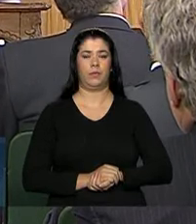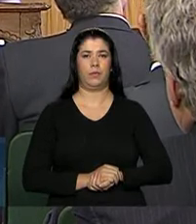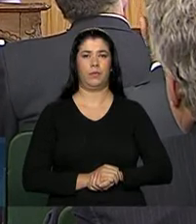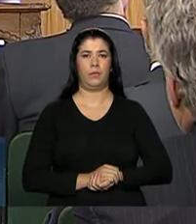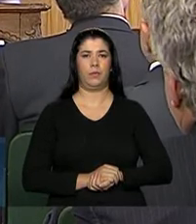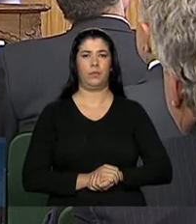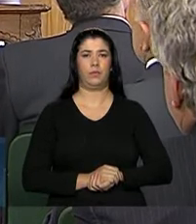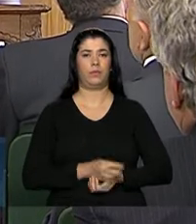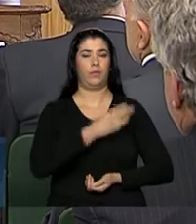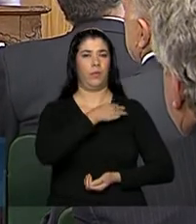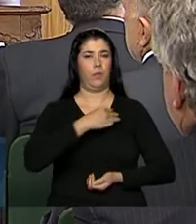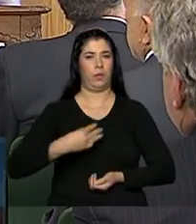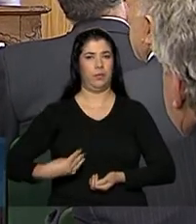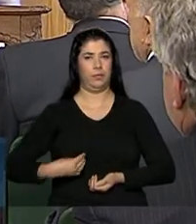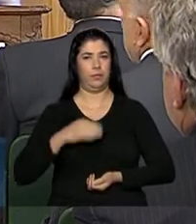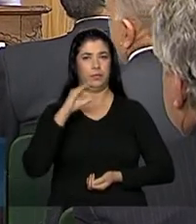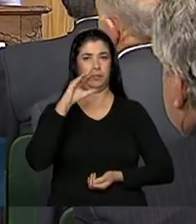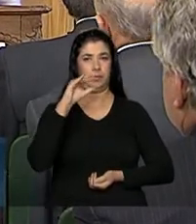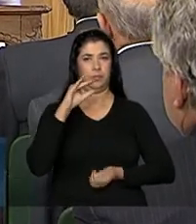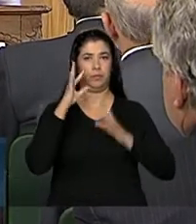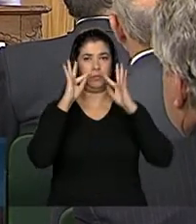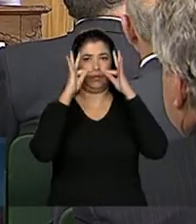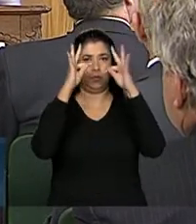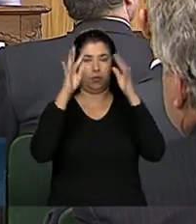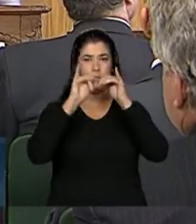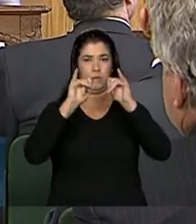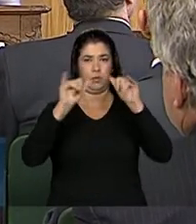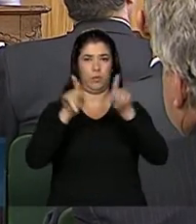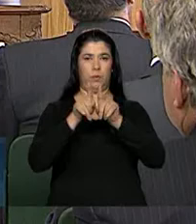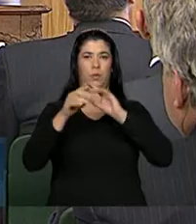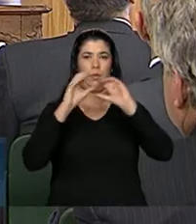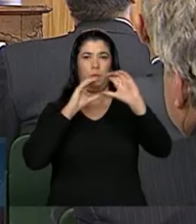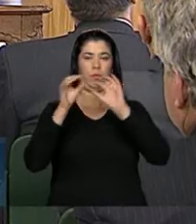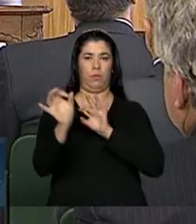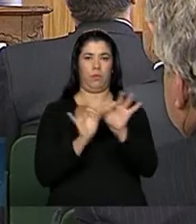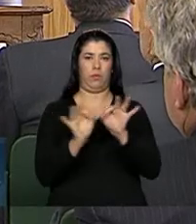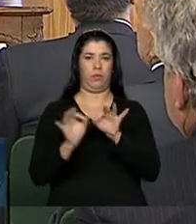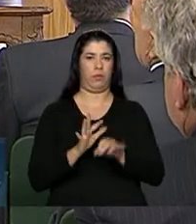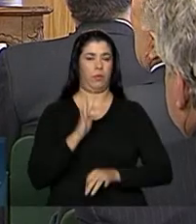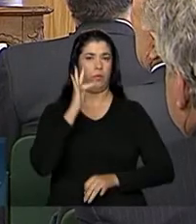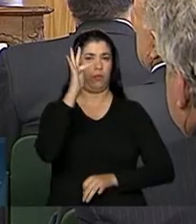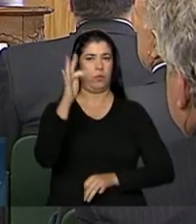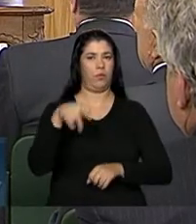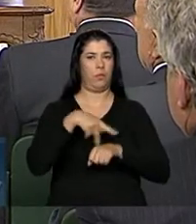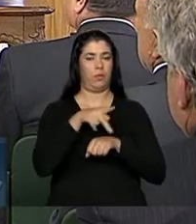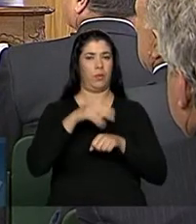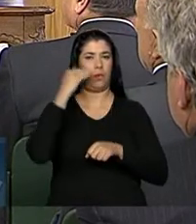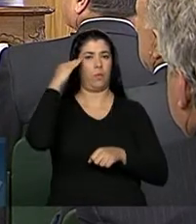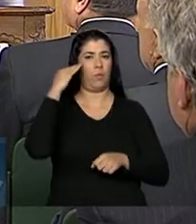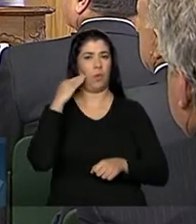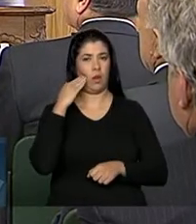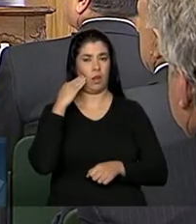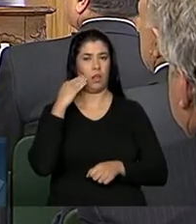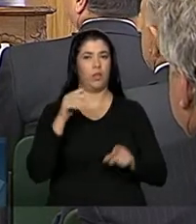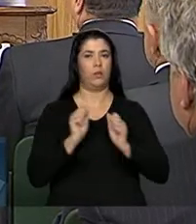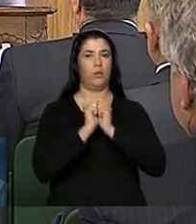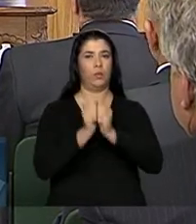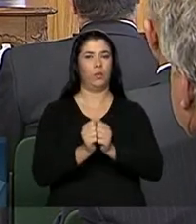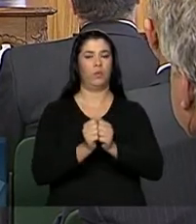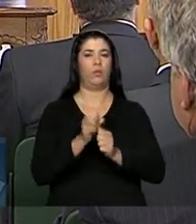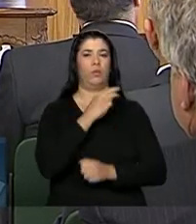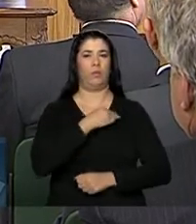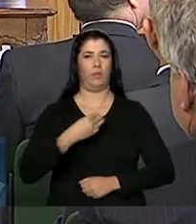O ministro da Ciência, Tecnologia, da Informação e da Comunicação e Planejamento Futuro da Coreia e o ministro